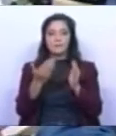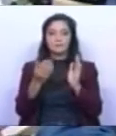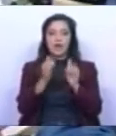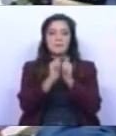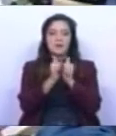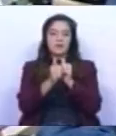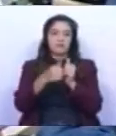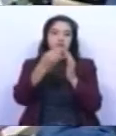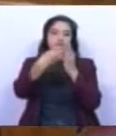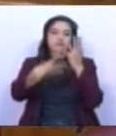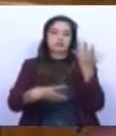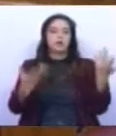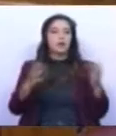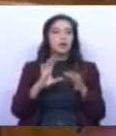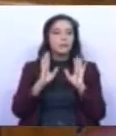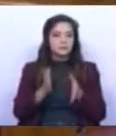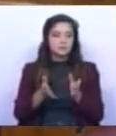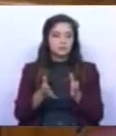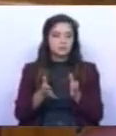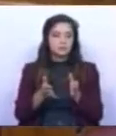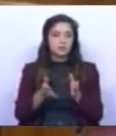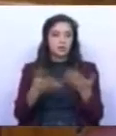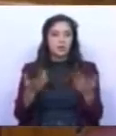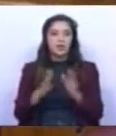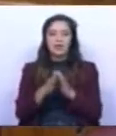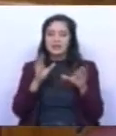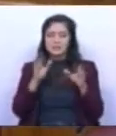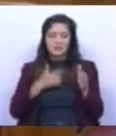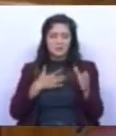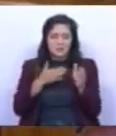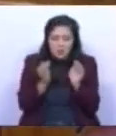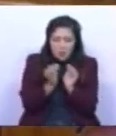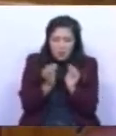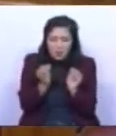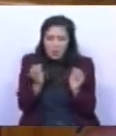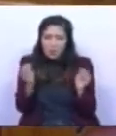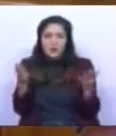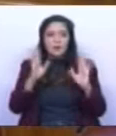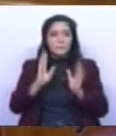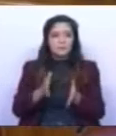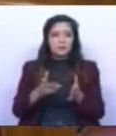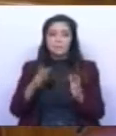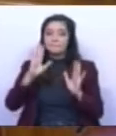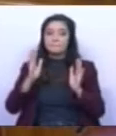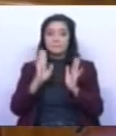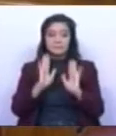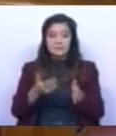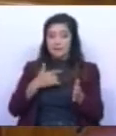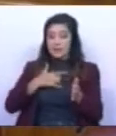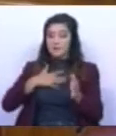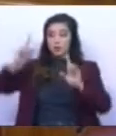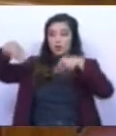candidatura. Aliás, na grande maioria dos casos, as micro e pequenas empresas vêem-se obrigadas a ter de contratar outras empresas para